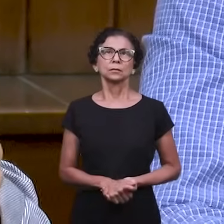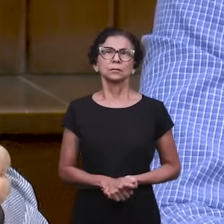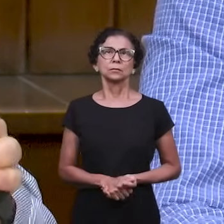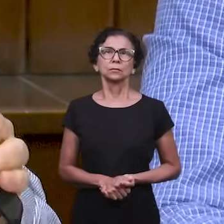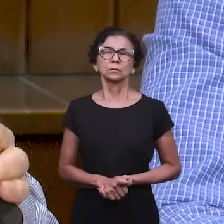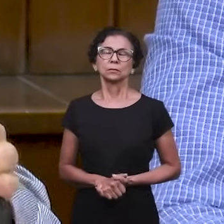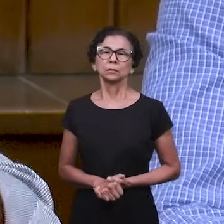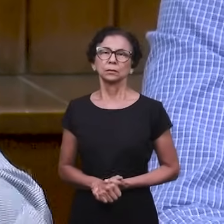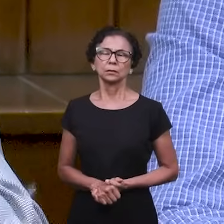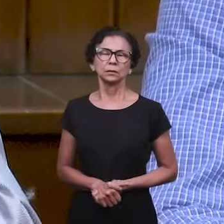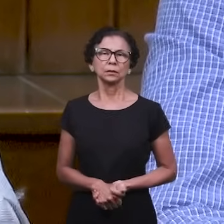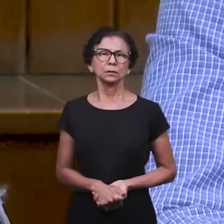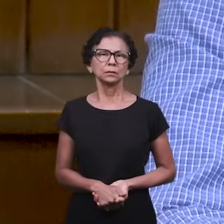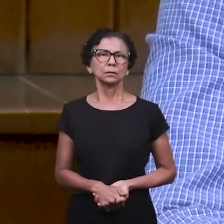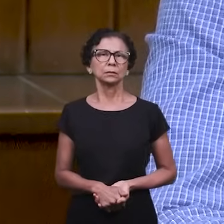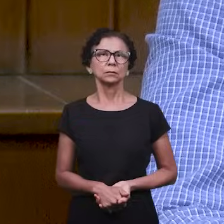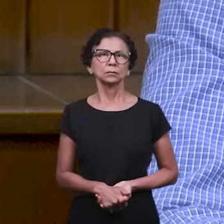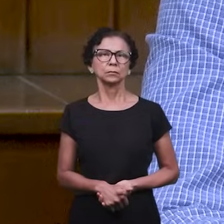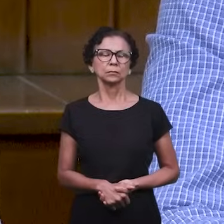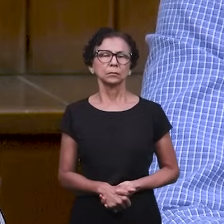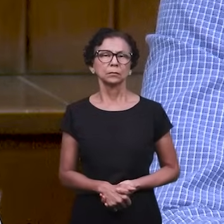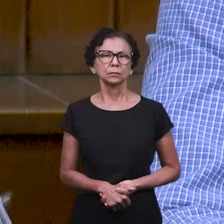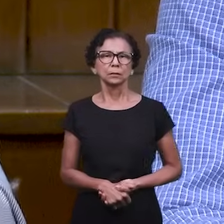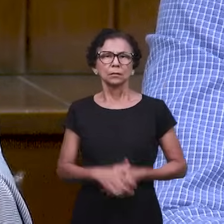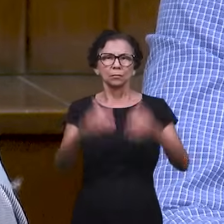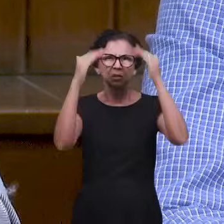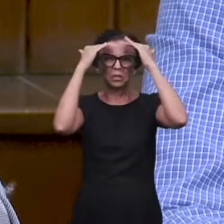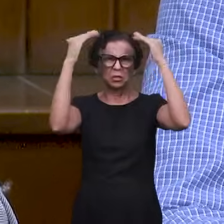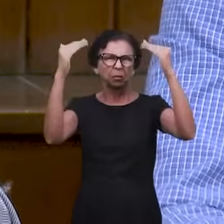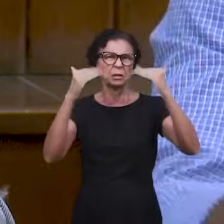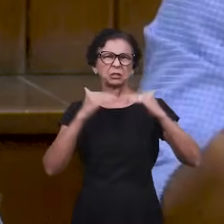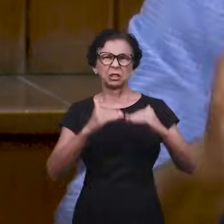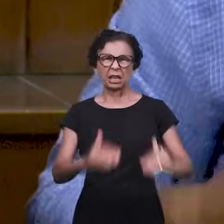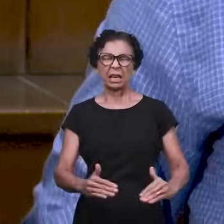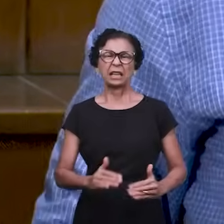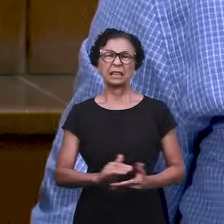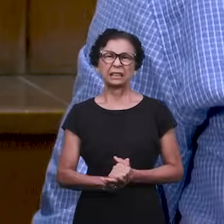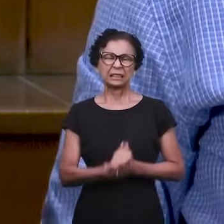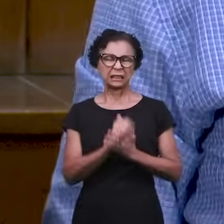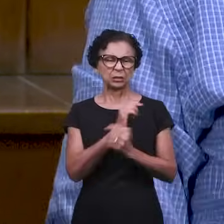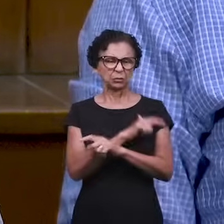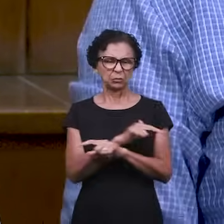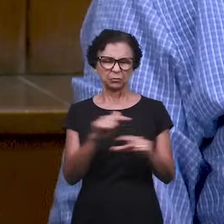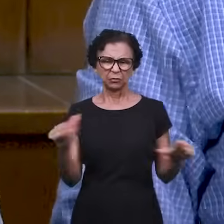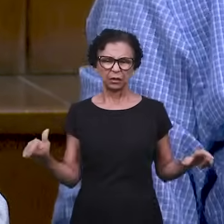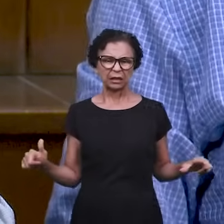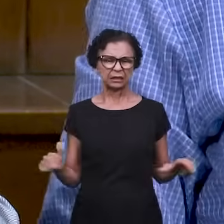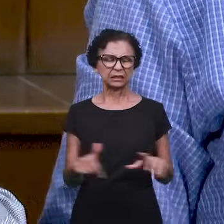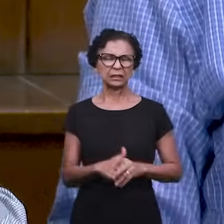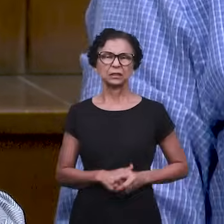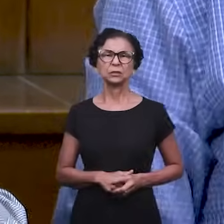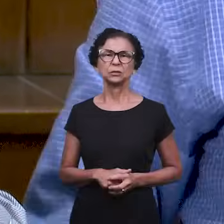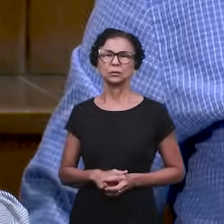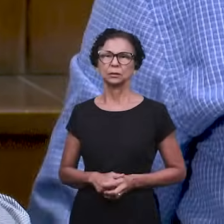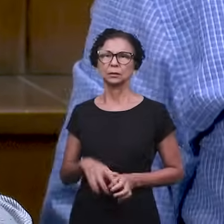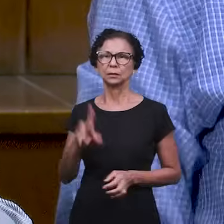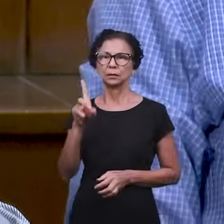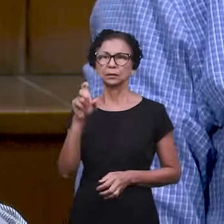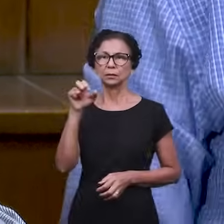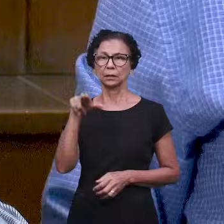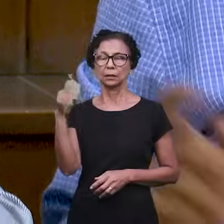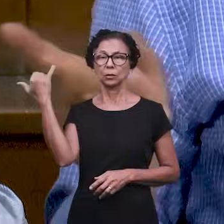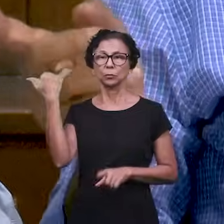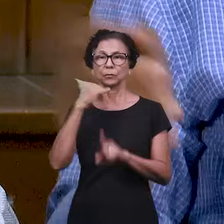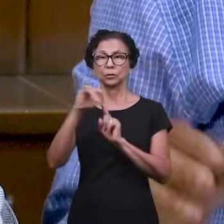abominação desoladora. Abominação desoladora, abominação da desolação, de que Jesus disse e que Daniel profetizou